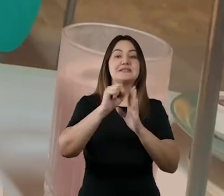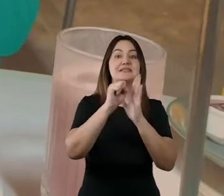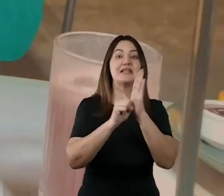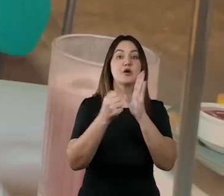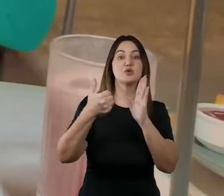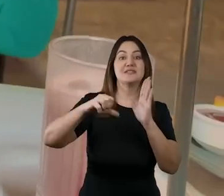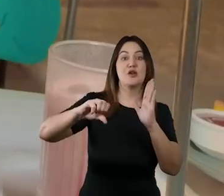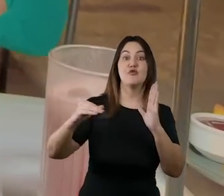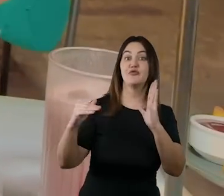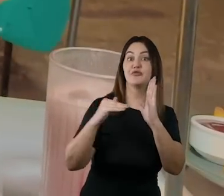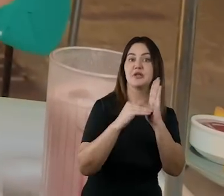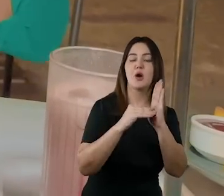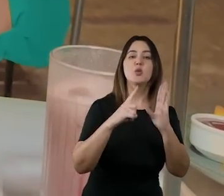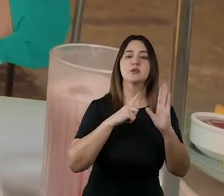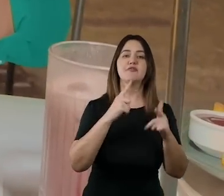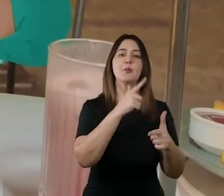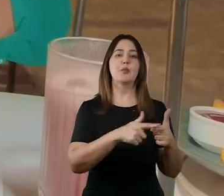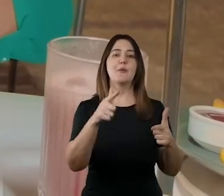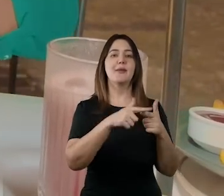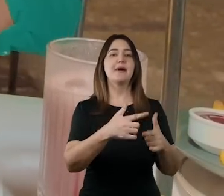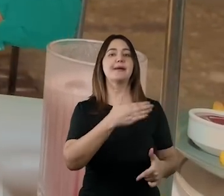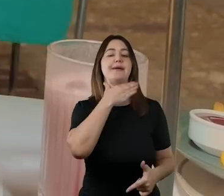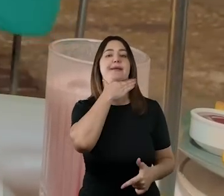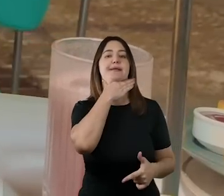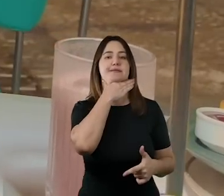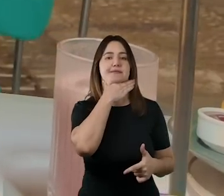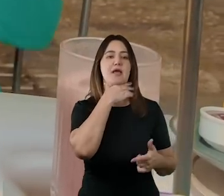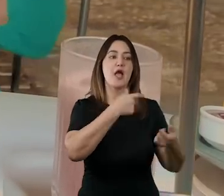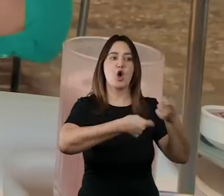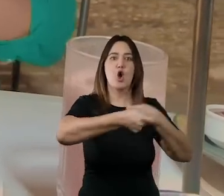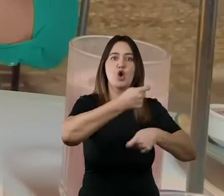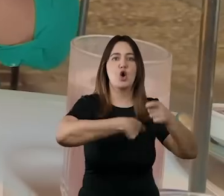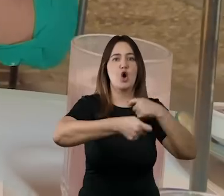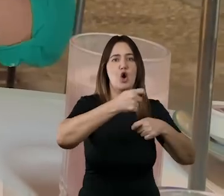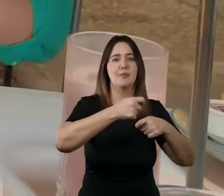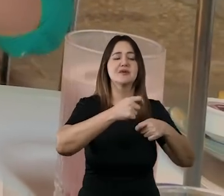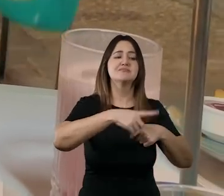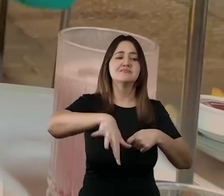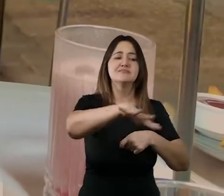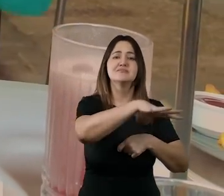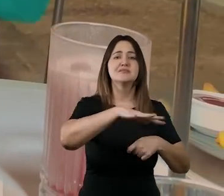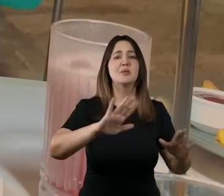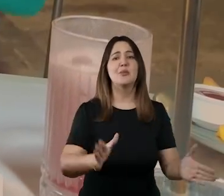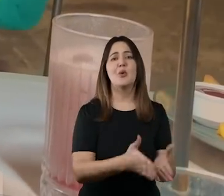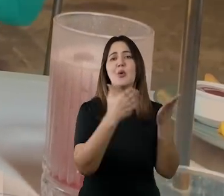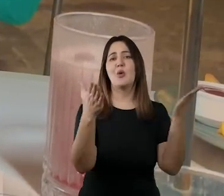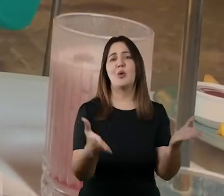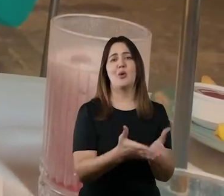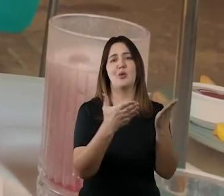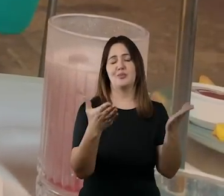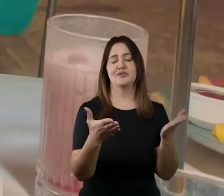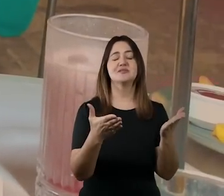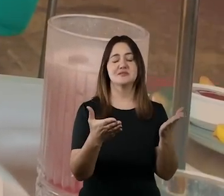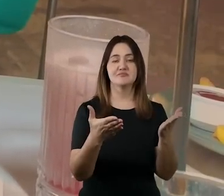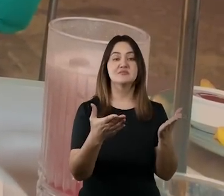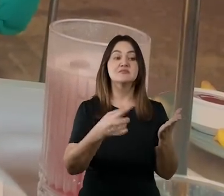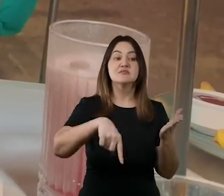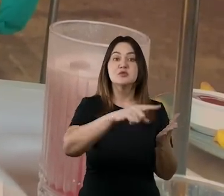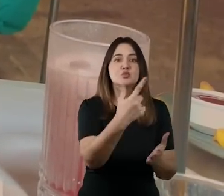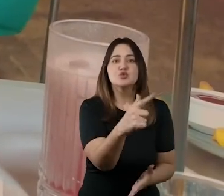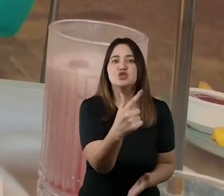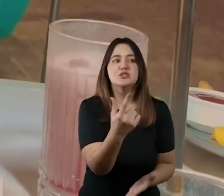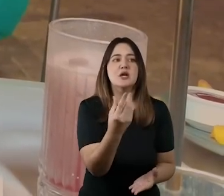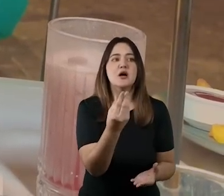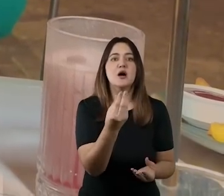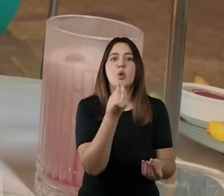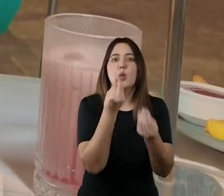século XIX, houve uma crise econômica, que aliás esse país já passou várias crises econômicas, e nessa específica do século XIX, as pessoas